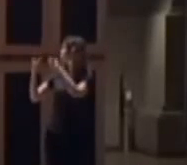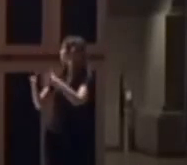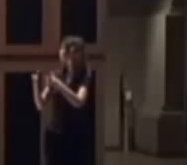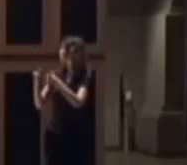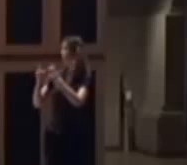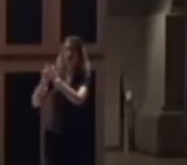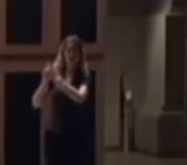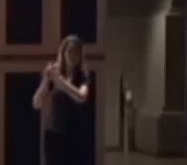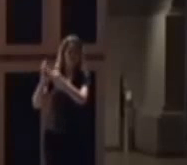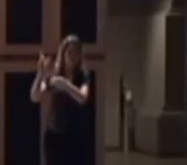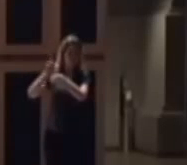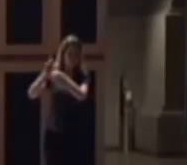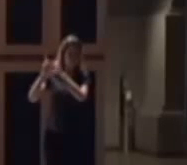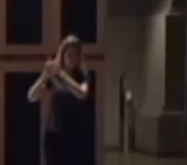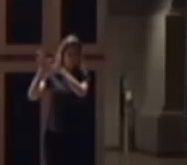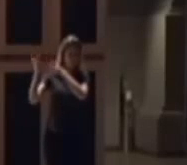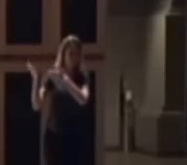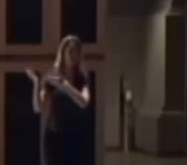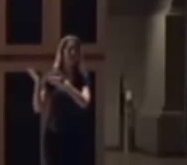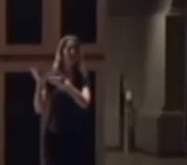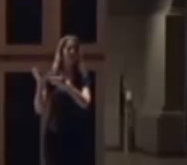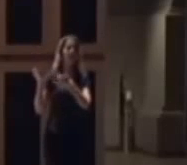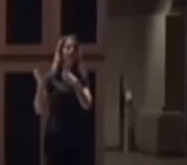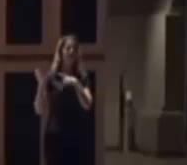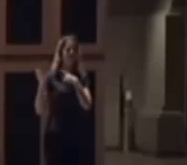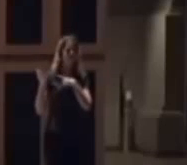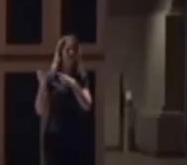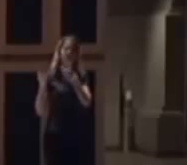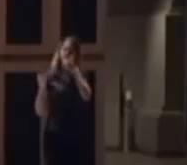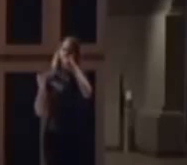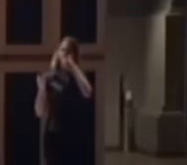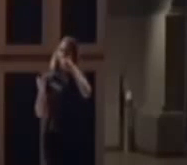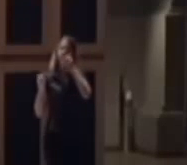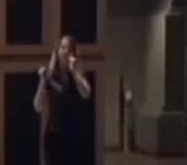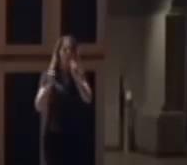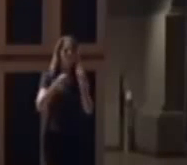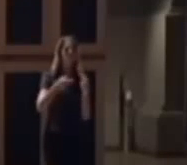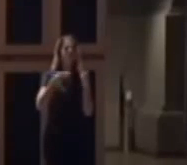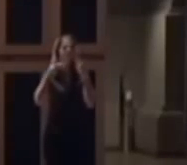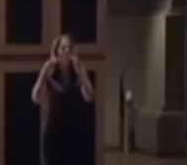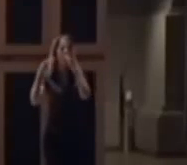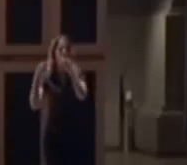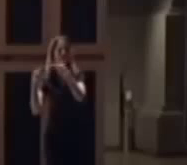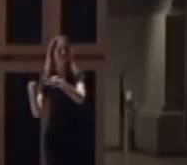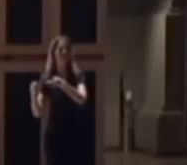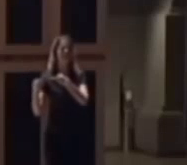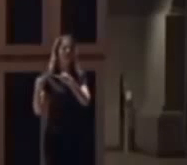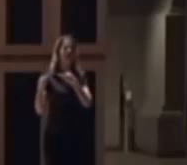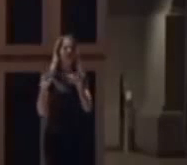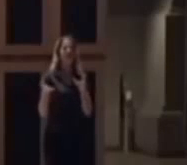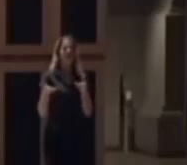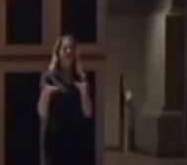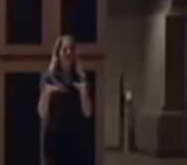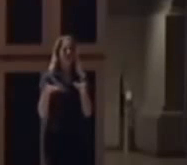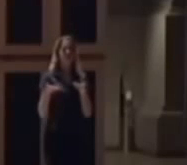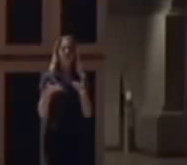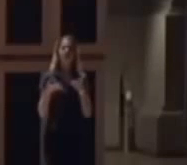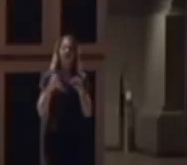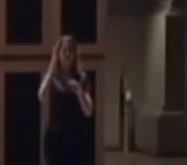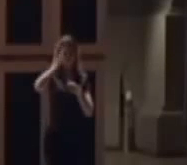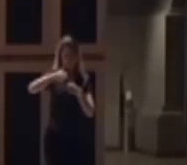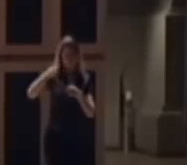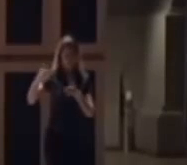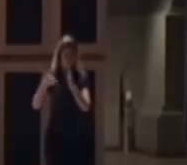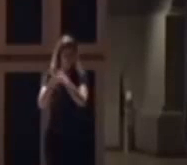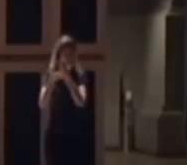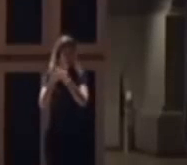é acessível, tem uma exposição interativa para visitação, biblioteca, arquivo. É um complexo